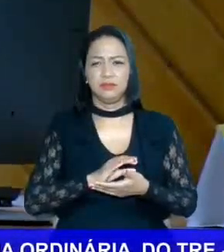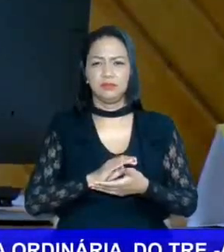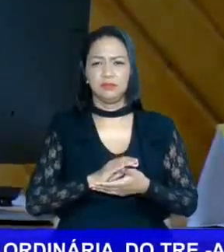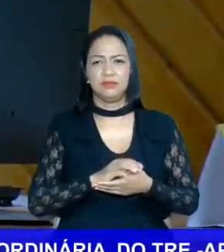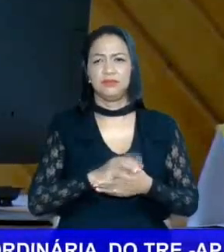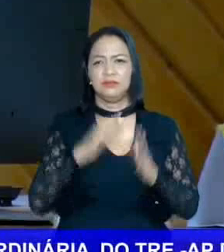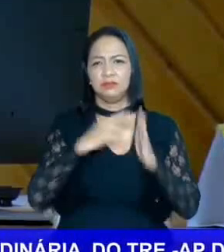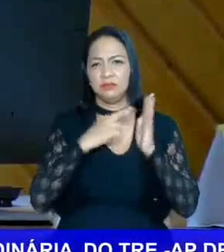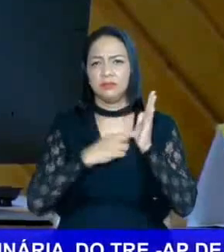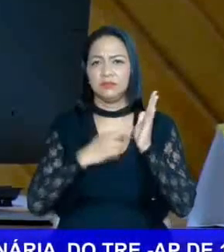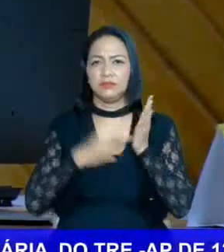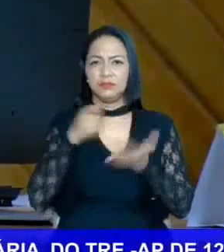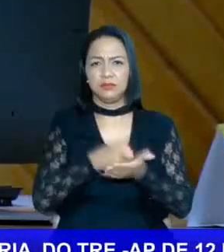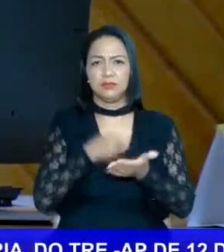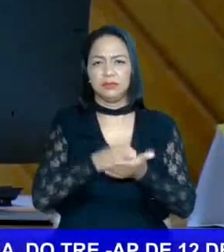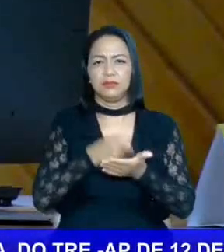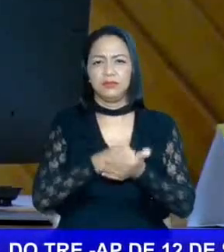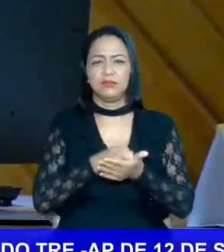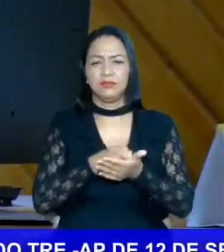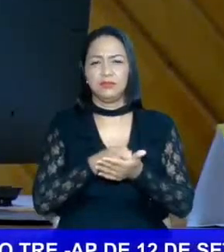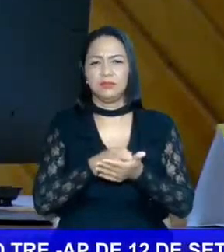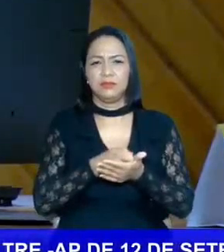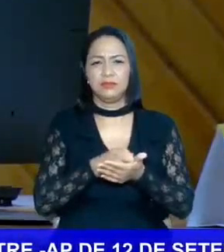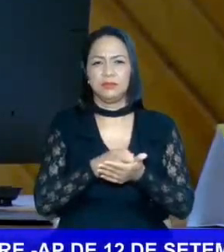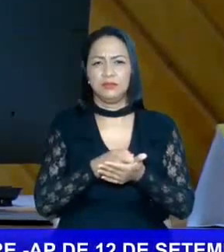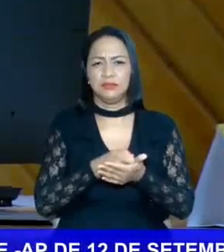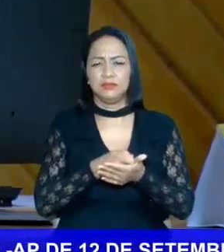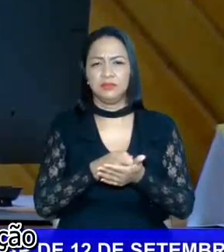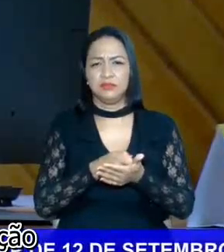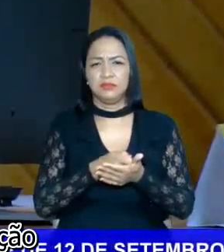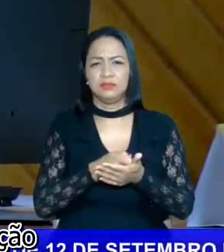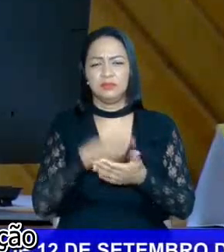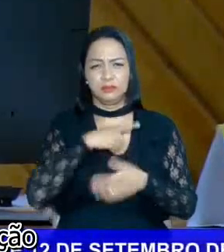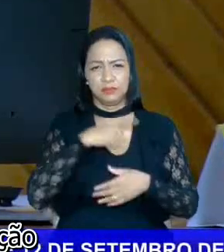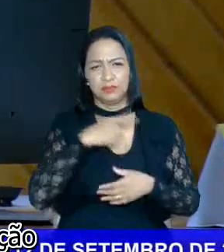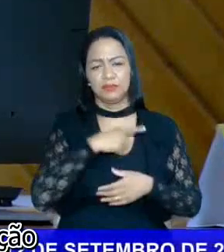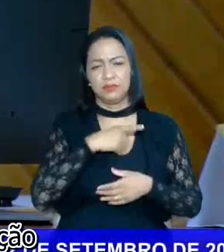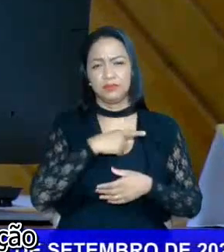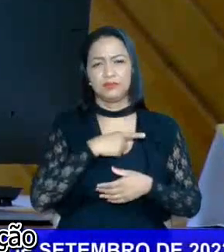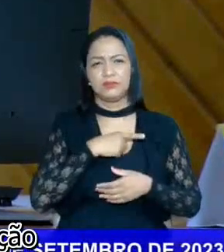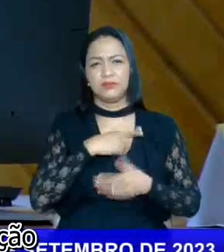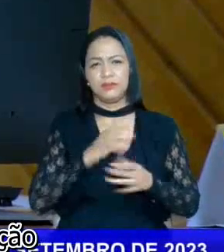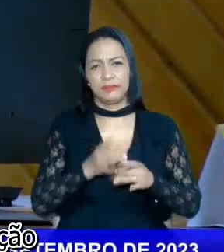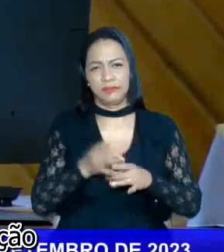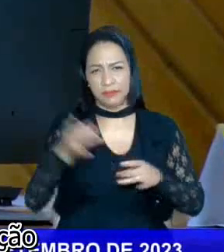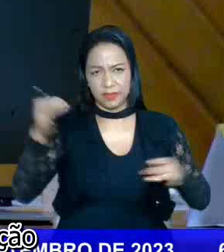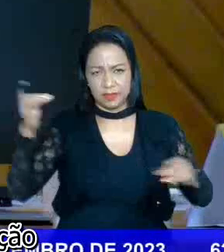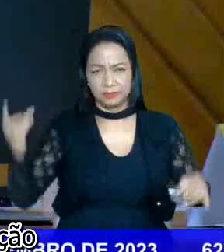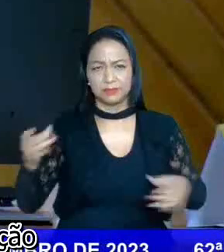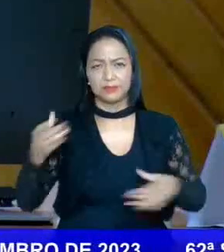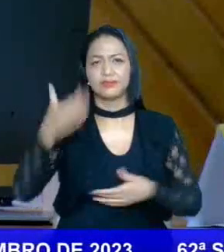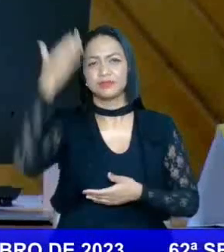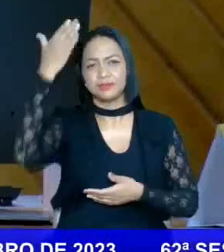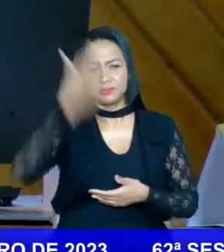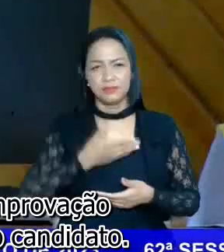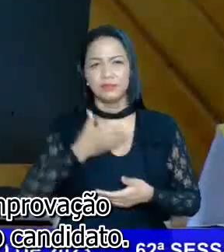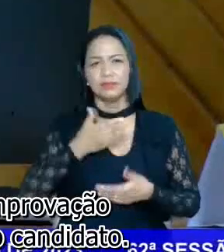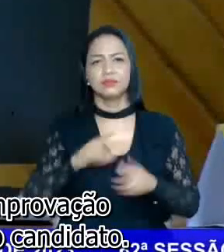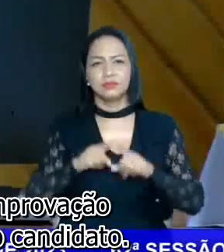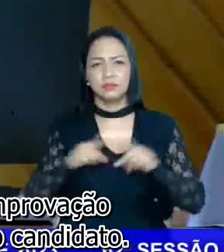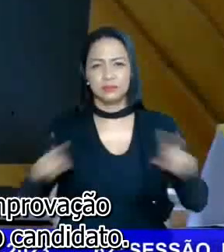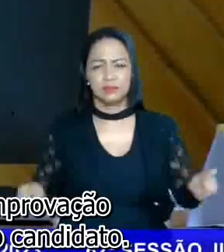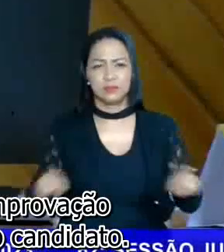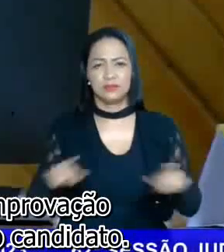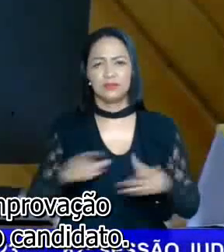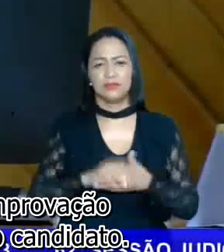a norma ela não exige, né, que haja esse detalhamento, essa comprovação, mas